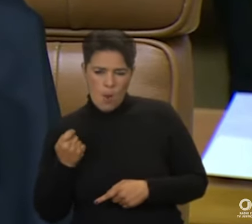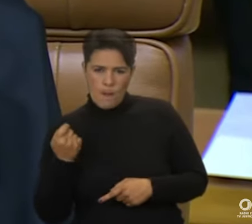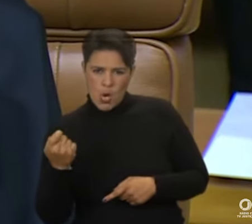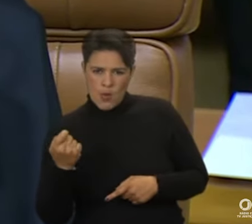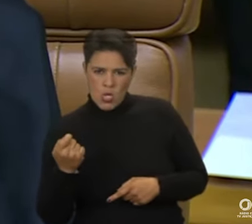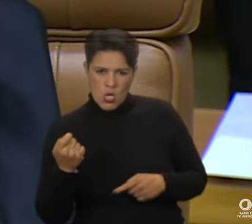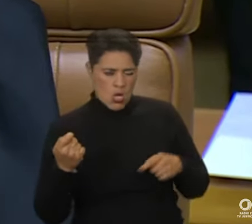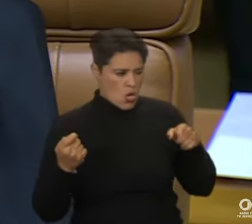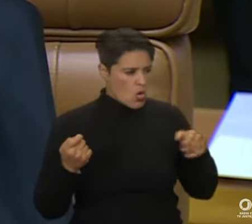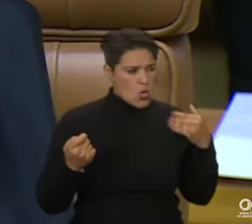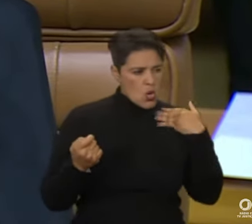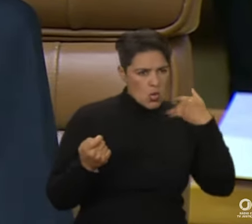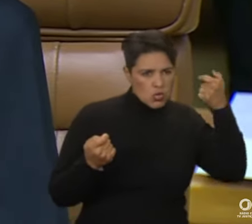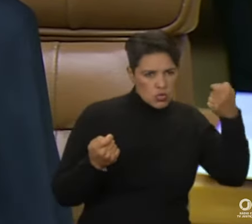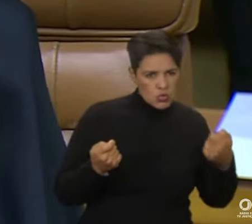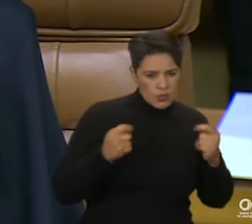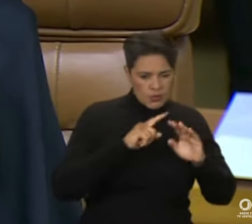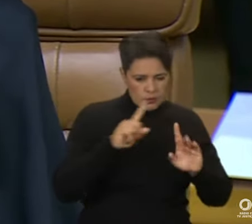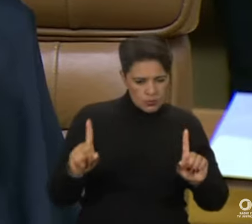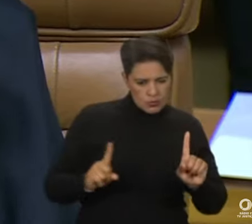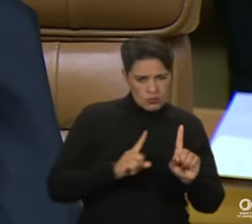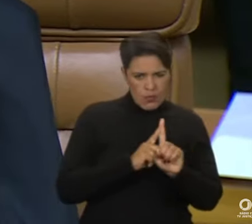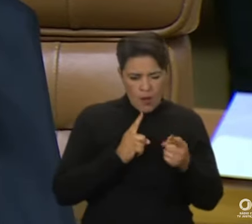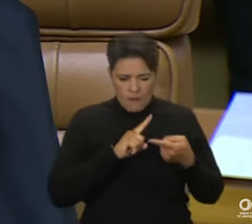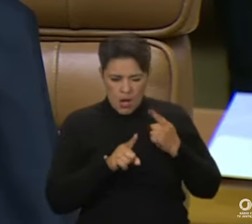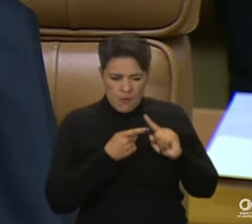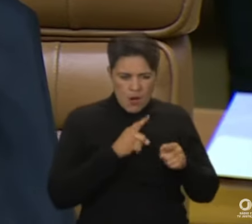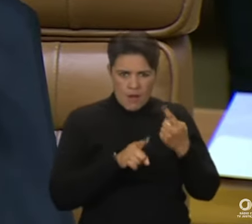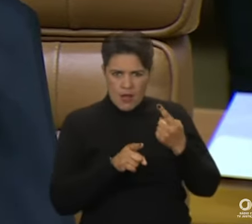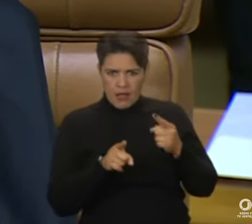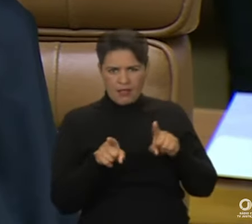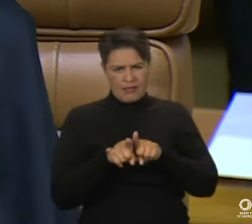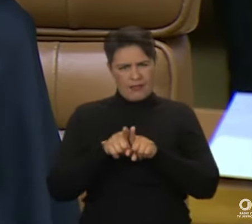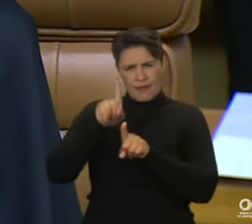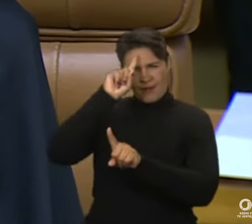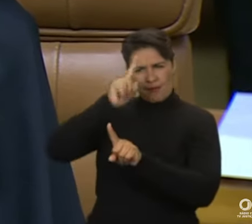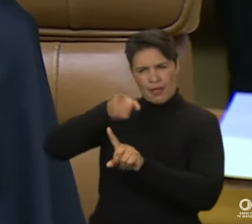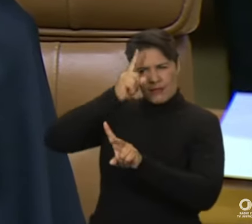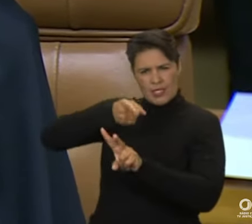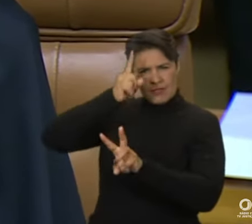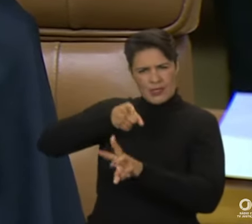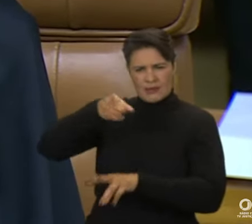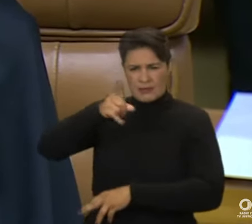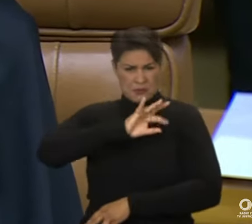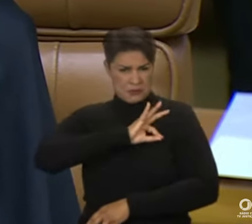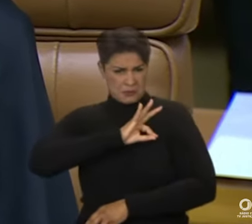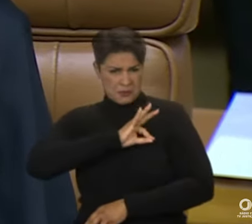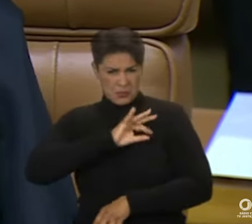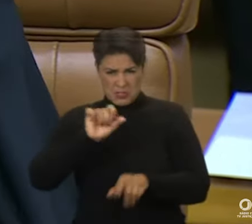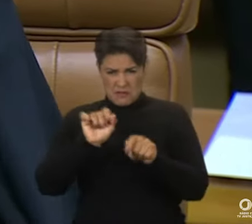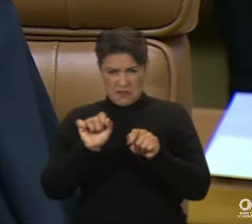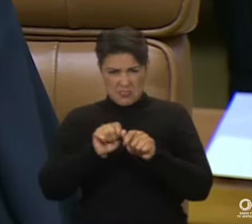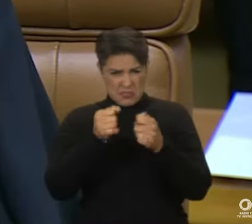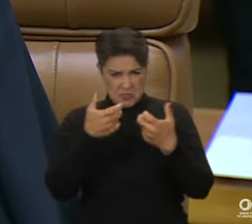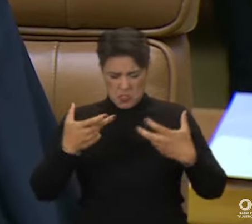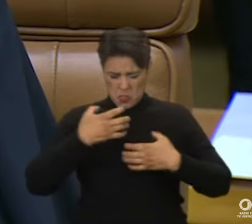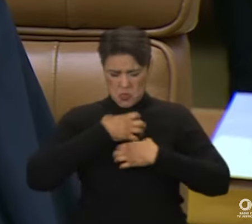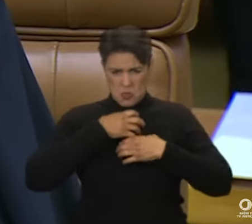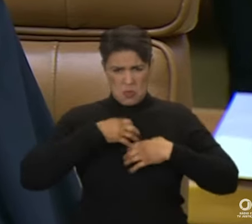juiz e nem ordens aos procuradores ou delegados para se comportarem desta